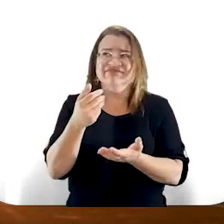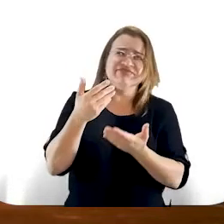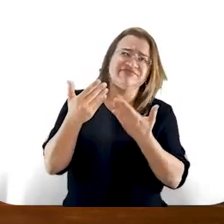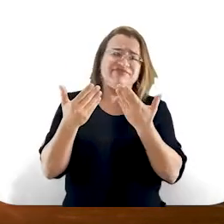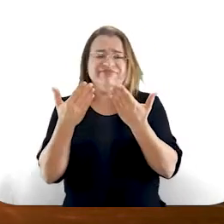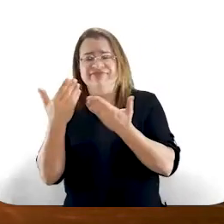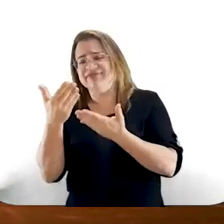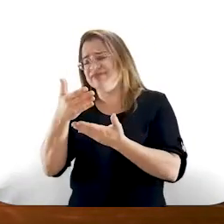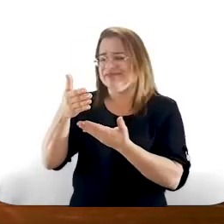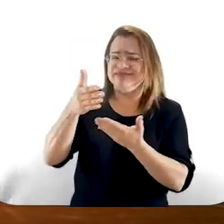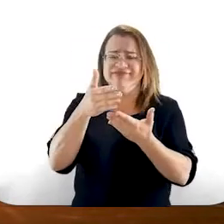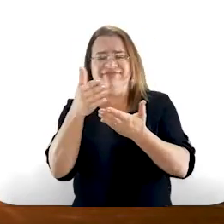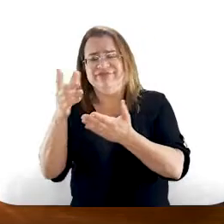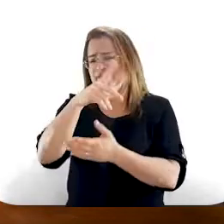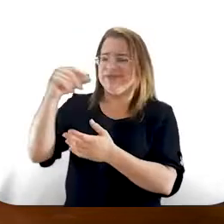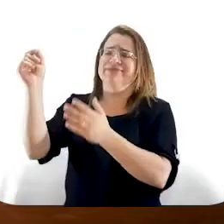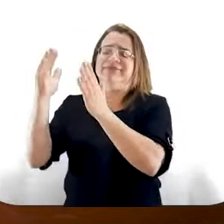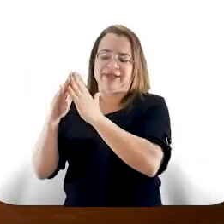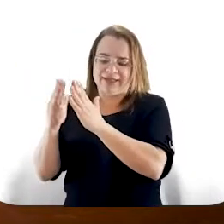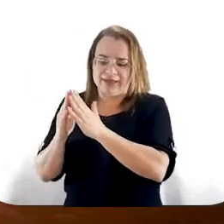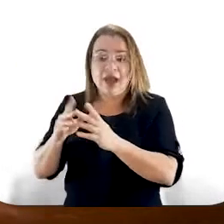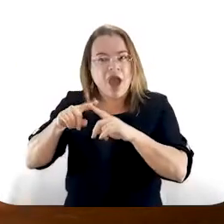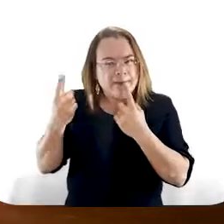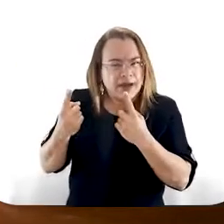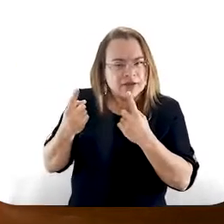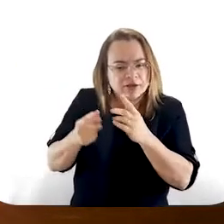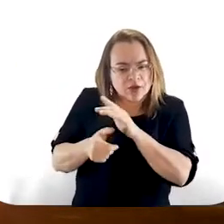desconfiado, foi-se embora para a casa dele. Mas o cágado,